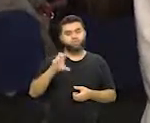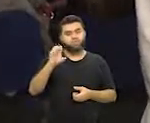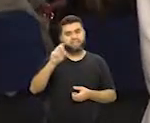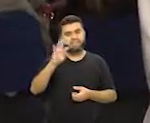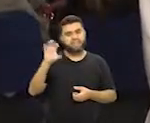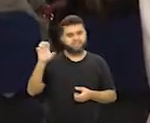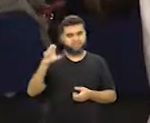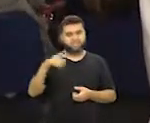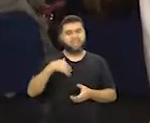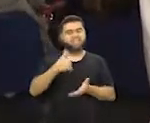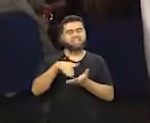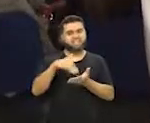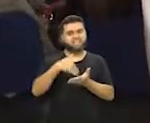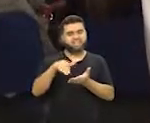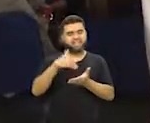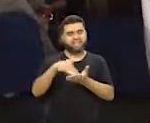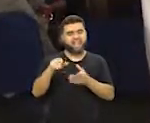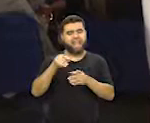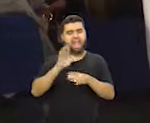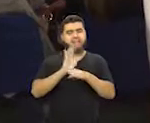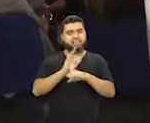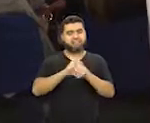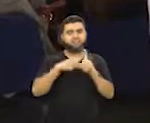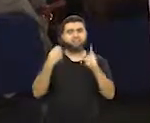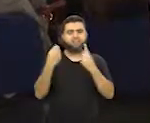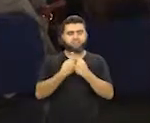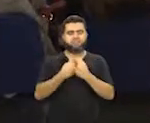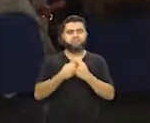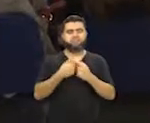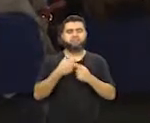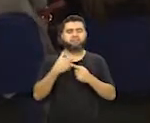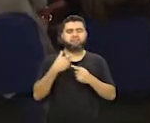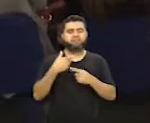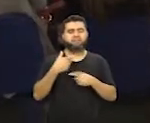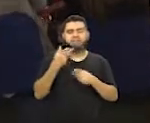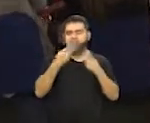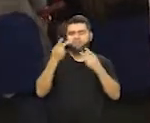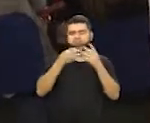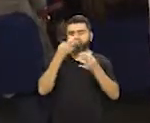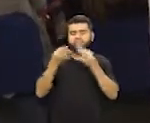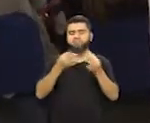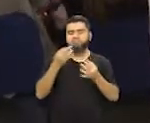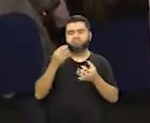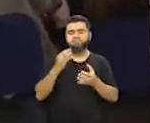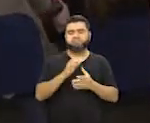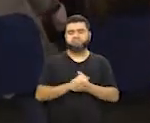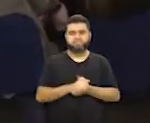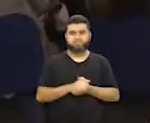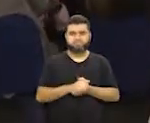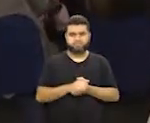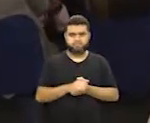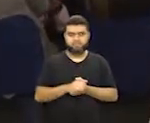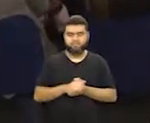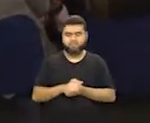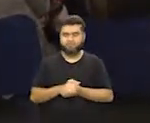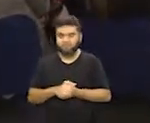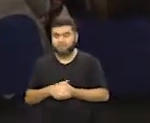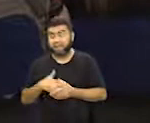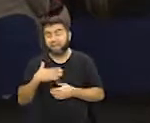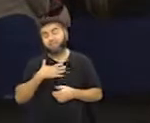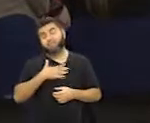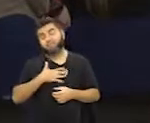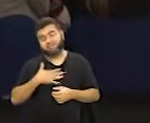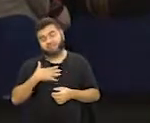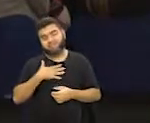Suzete Franco, que é nossa secretária de assistente social, e vai falar para a gente sobre esse evento. É um